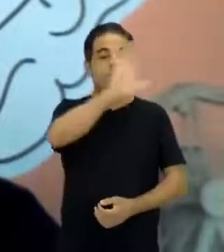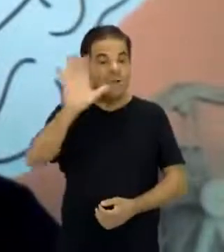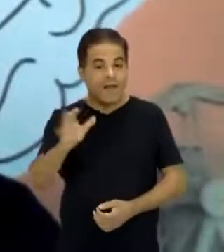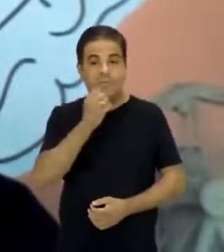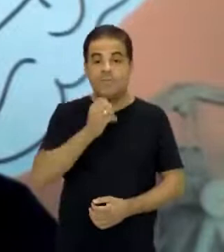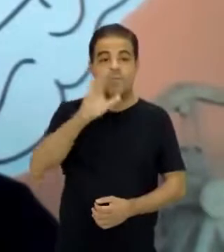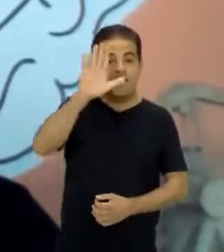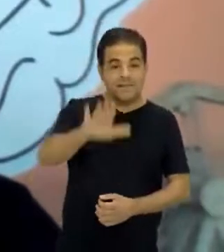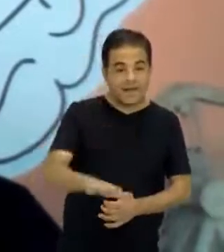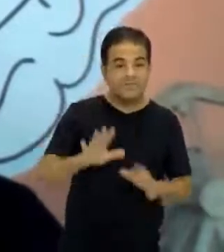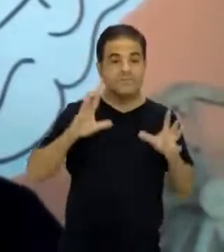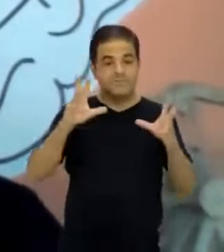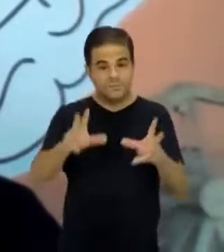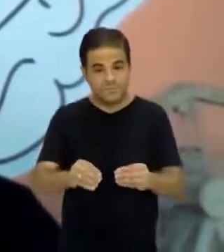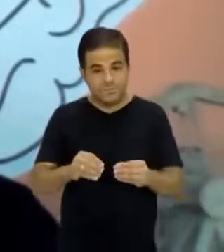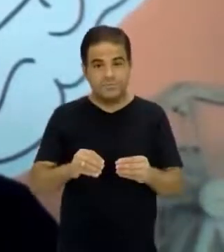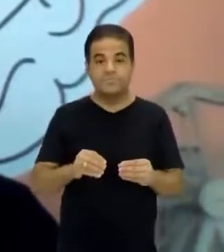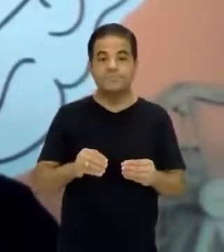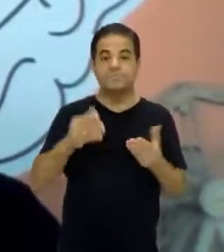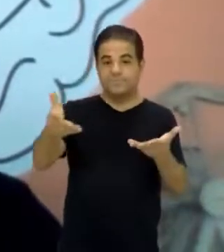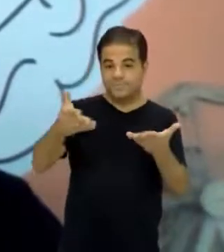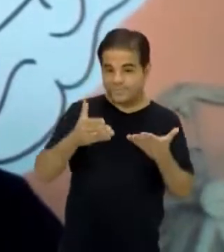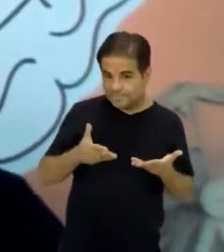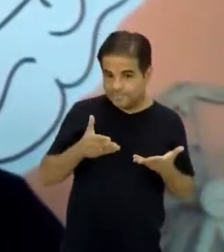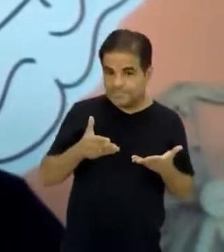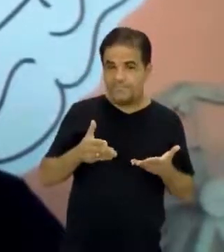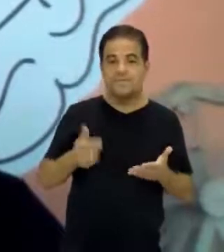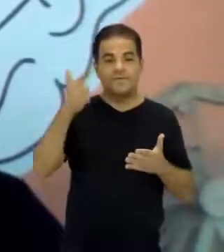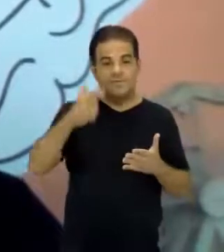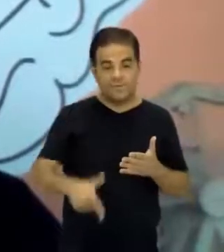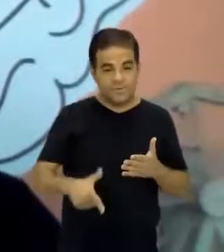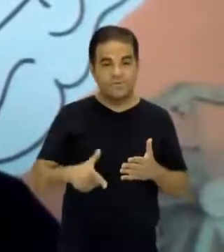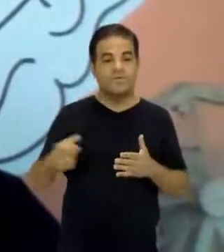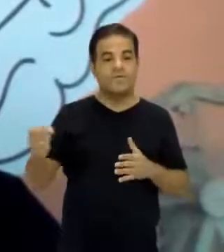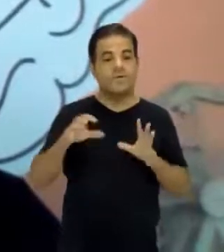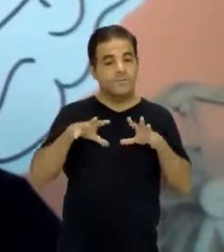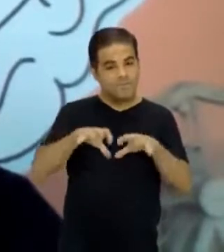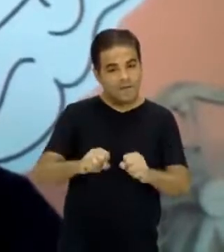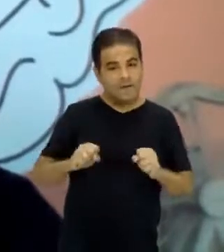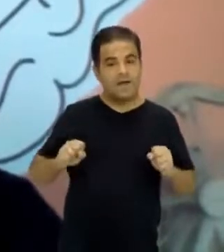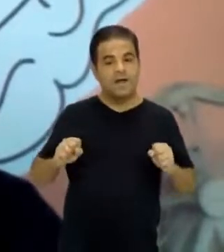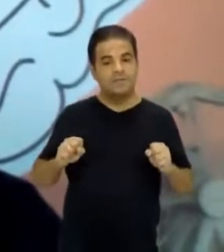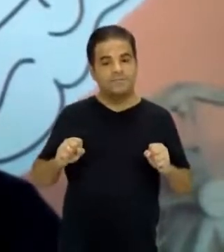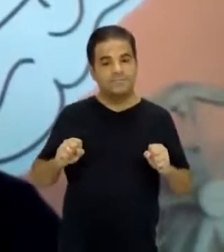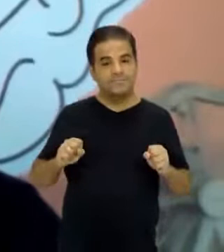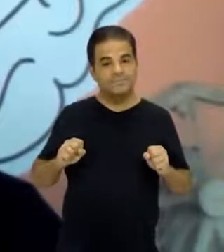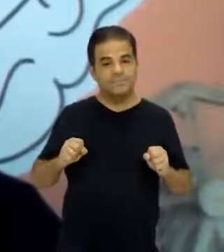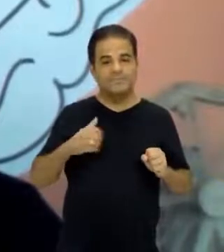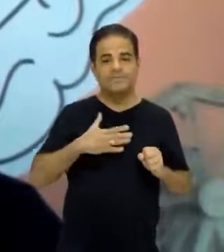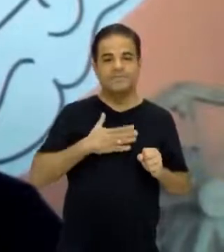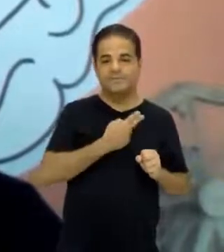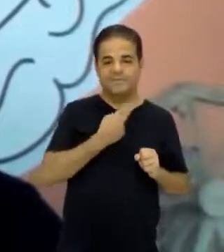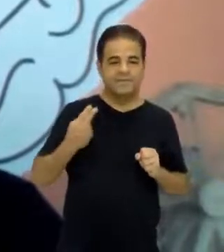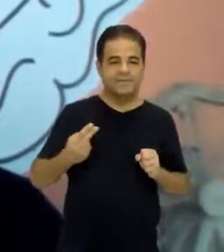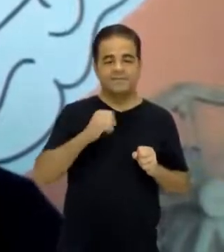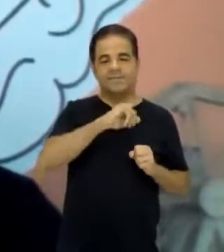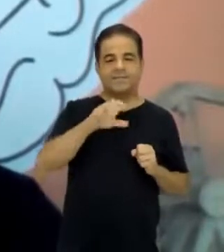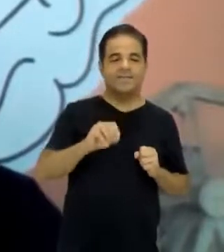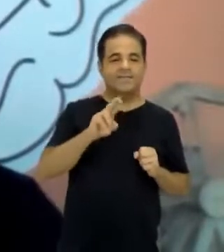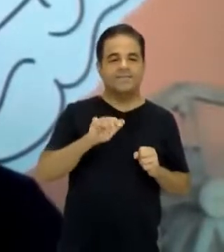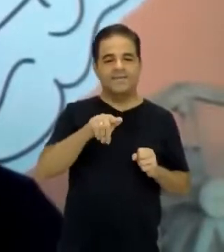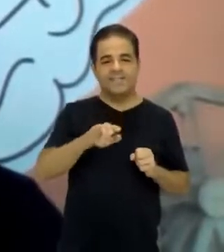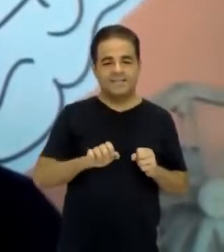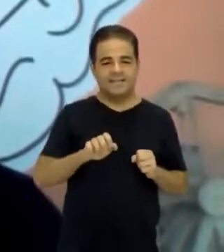Olá, boa tarde a todos, sejam todos bem-vindos a mais um Mão na Massa. O meu nome é Georgia.